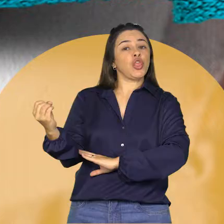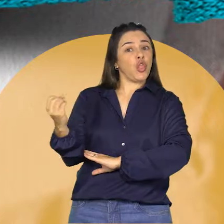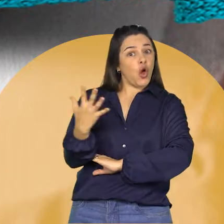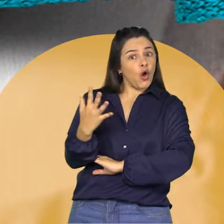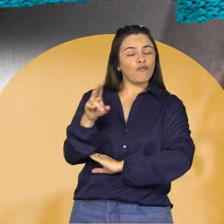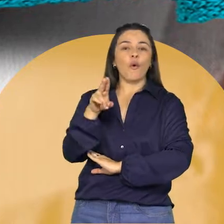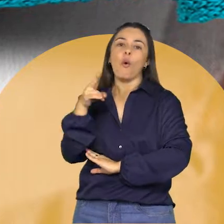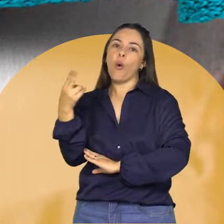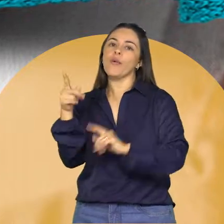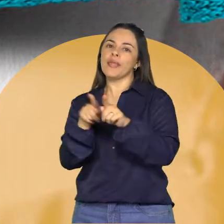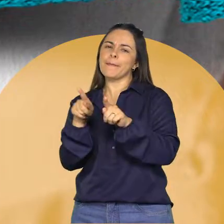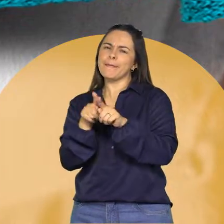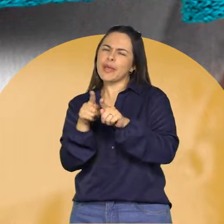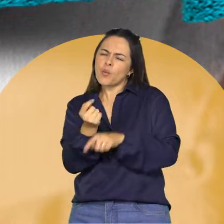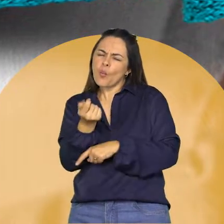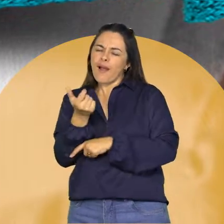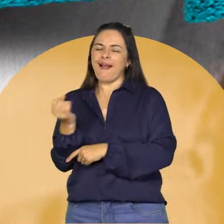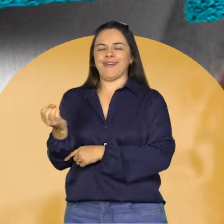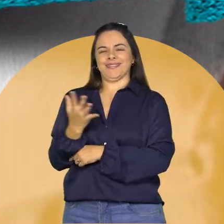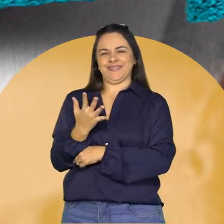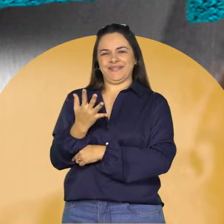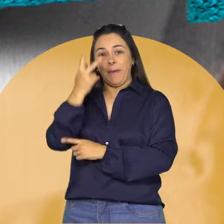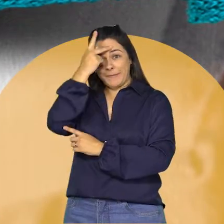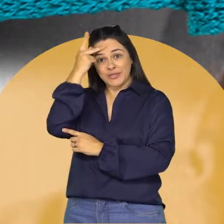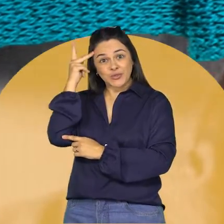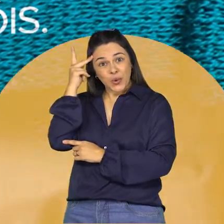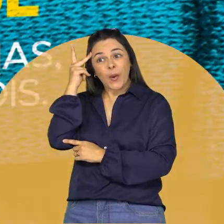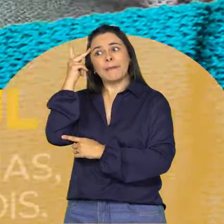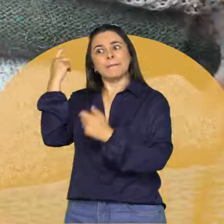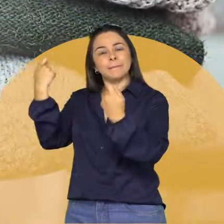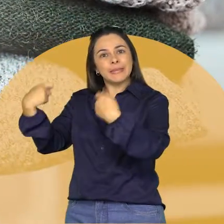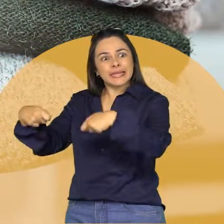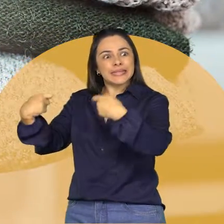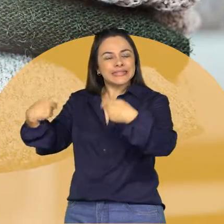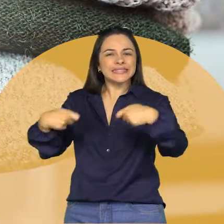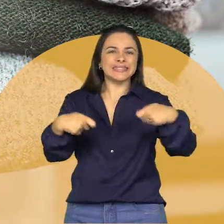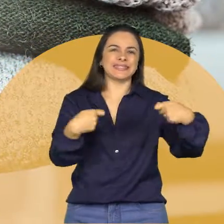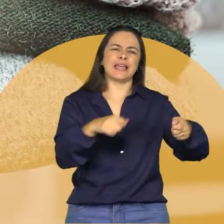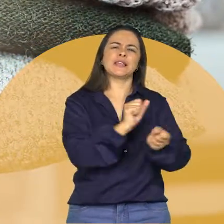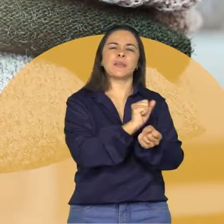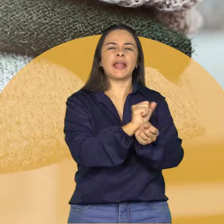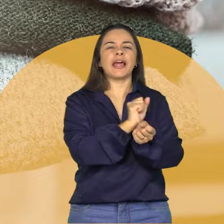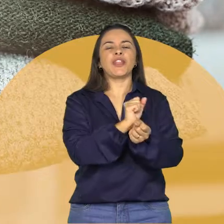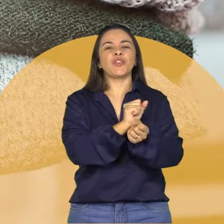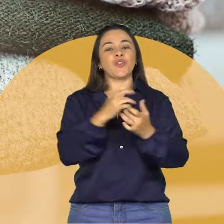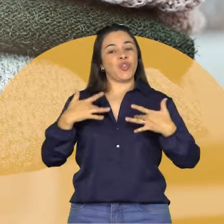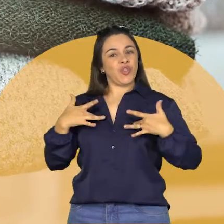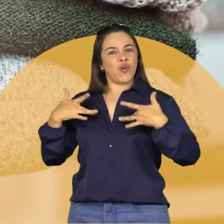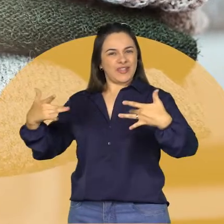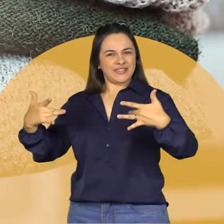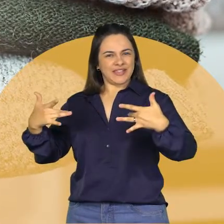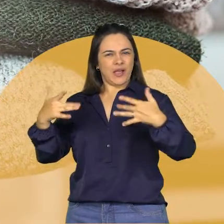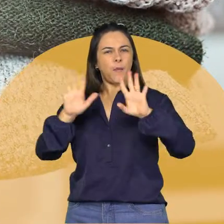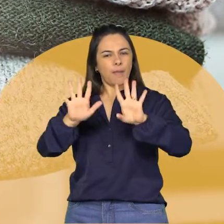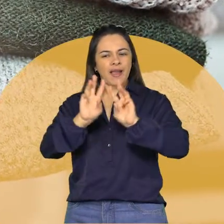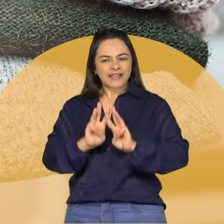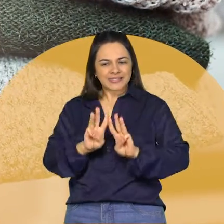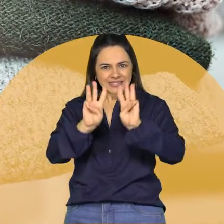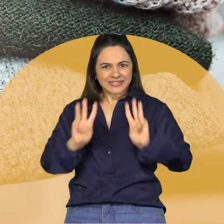Tem muita gente que precisa. Estamos esperando a sua doação. Confira os locais no site